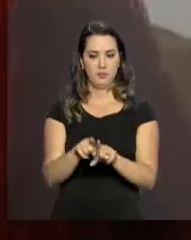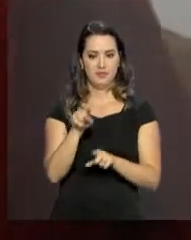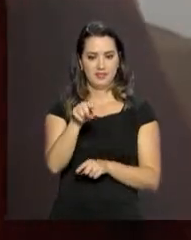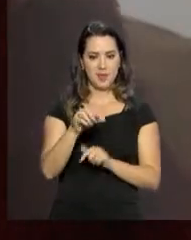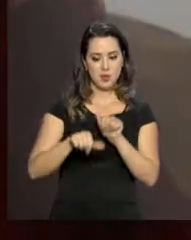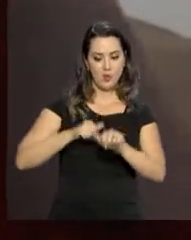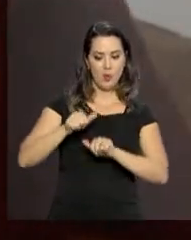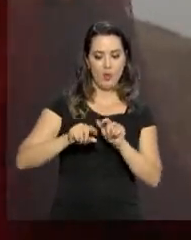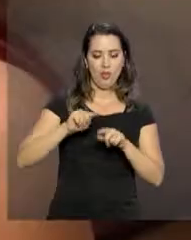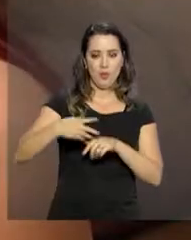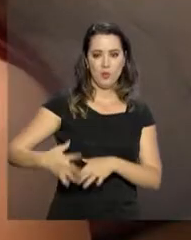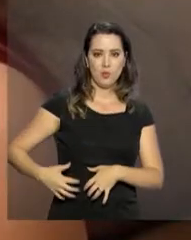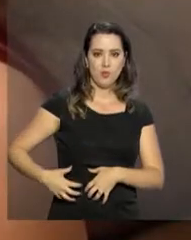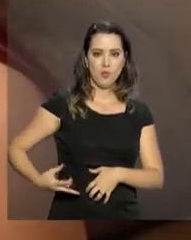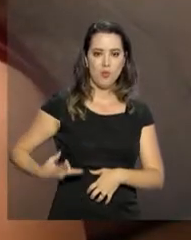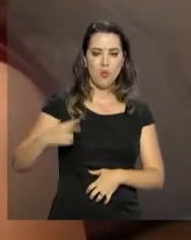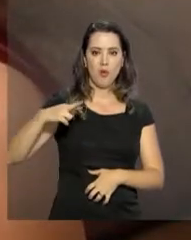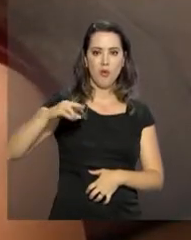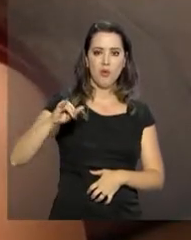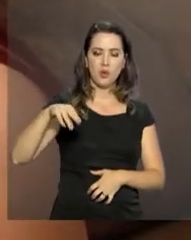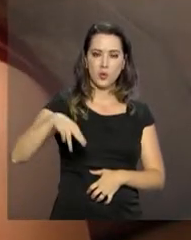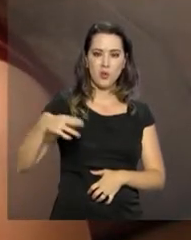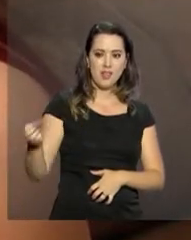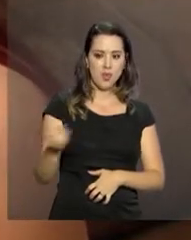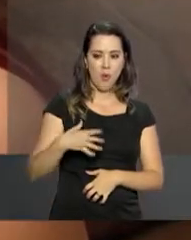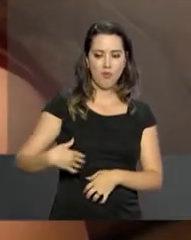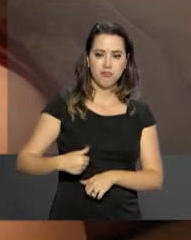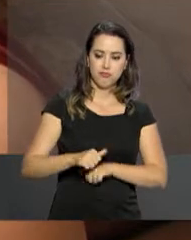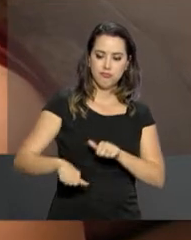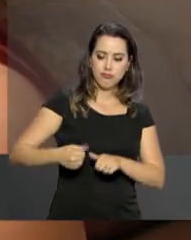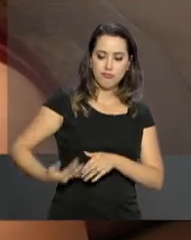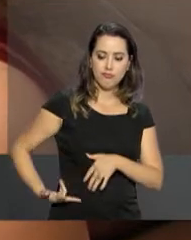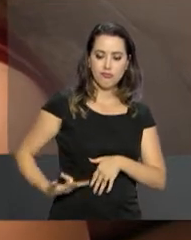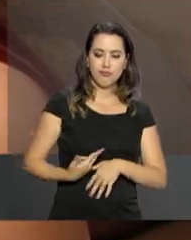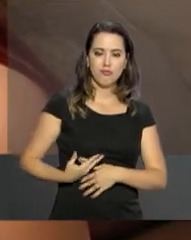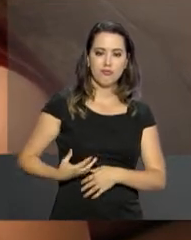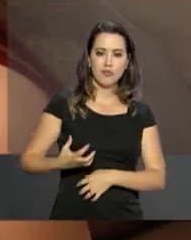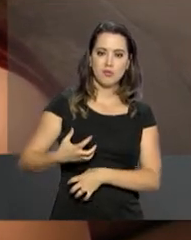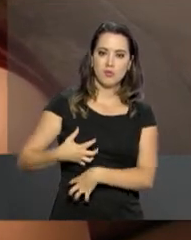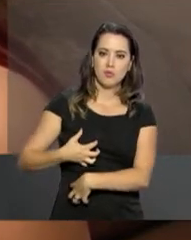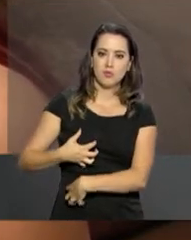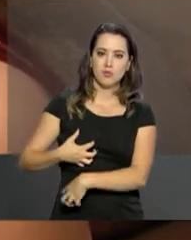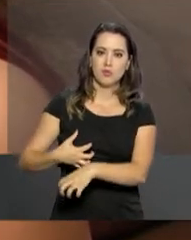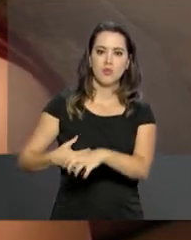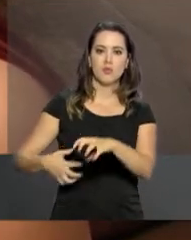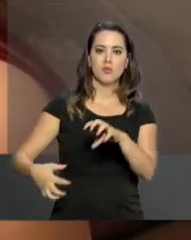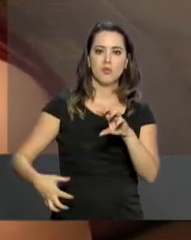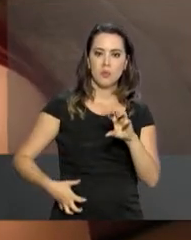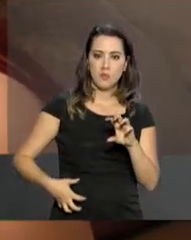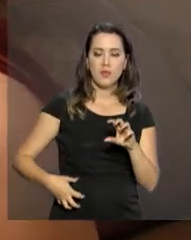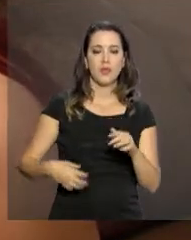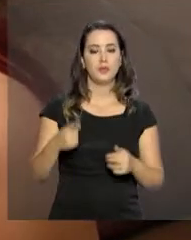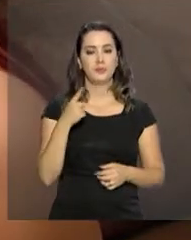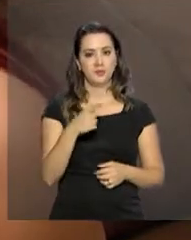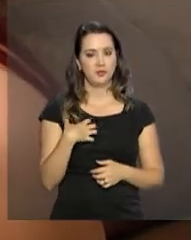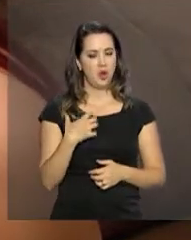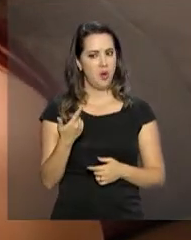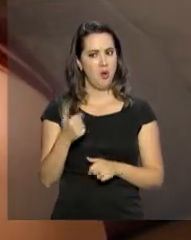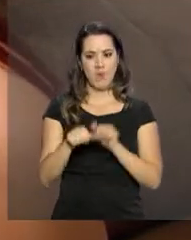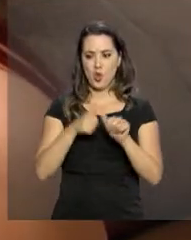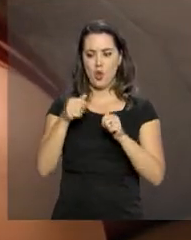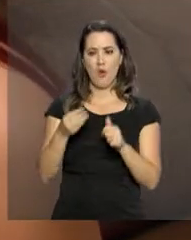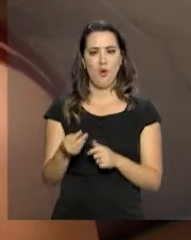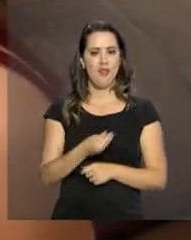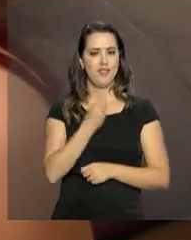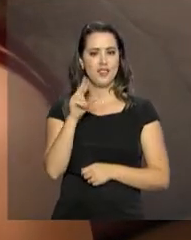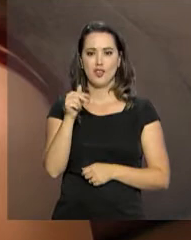rim transplantado. Minha vida pós-transplante é sensacional. Sou muito ativa. É como se eu nunca